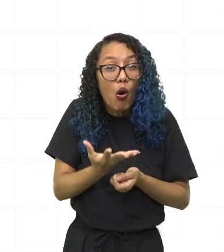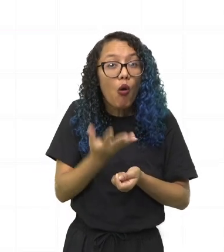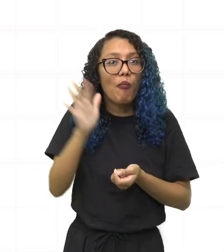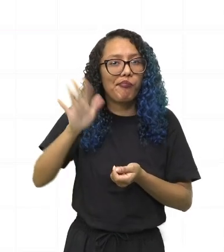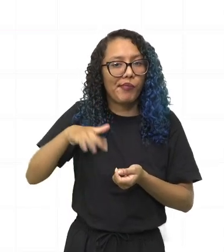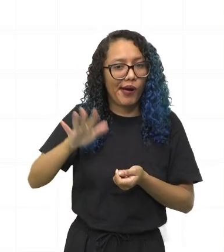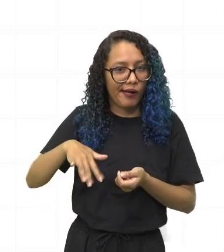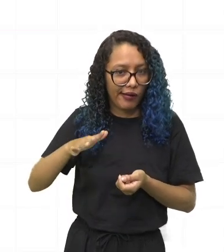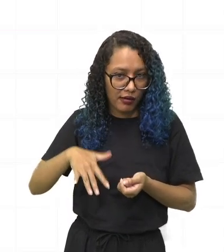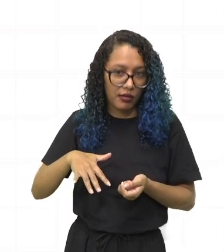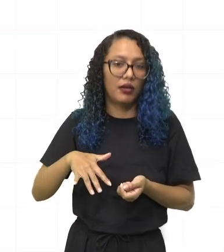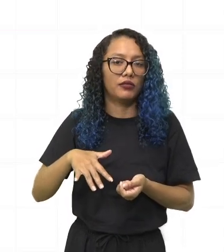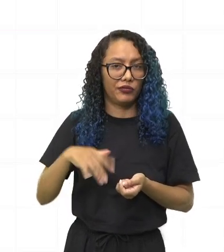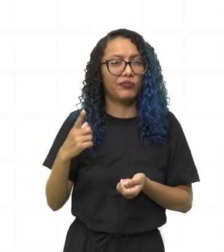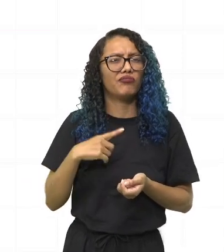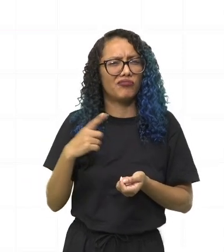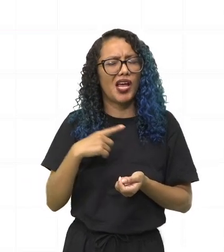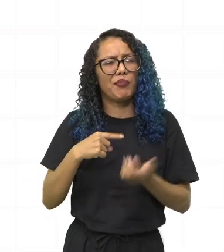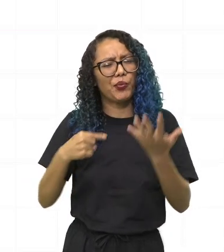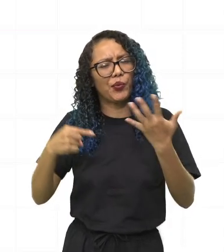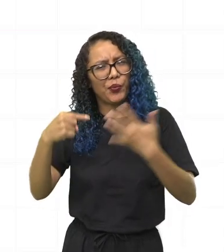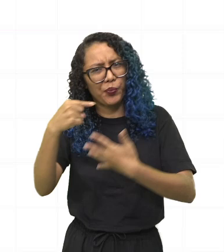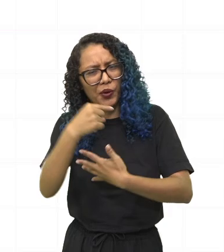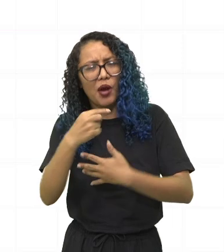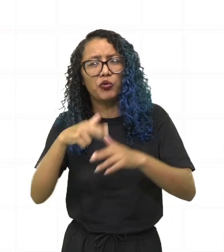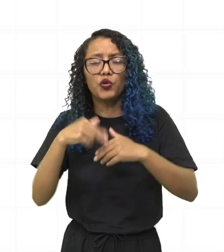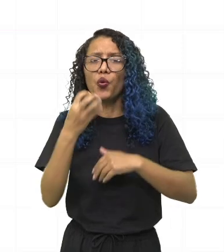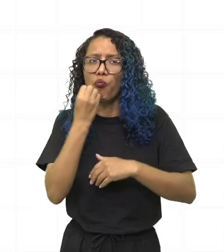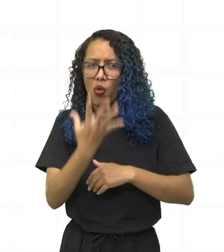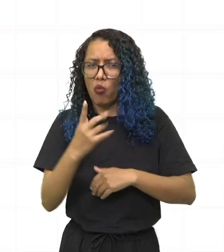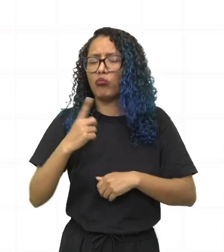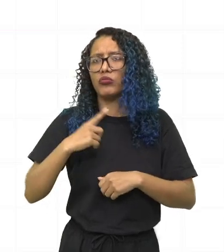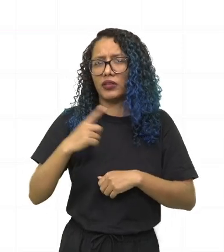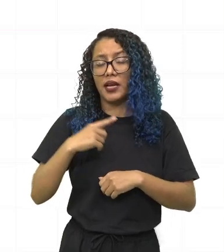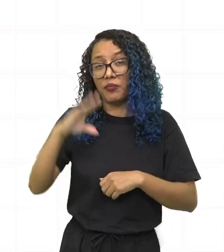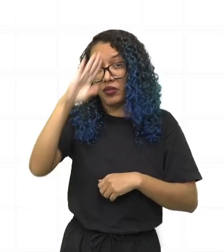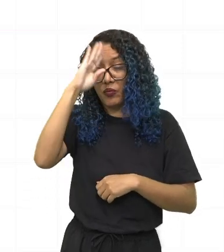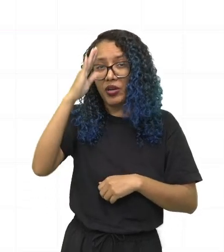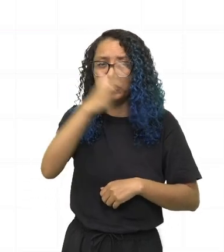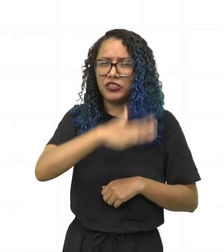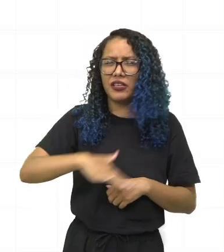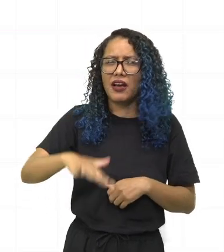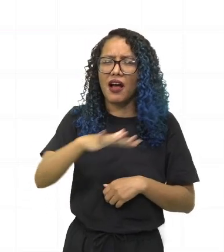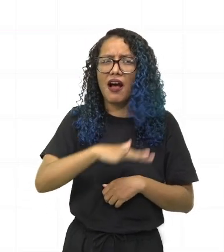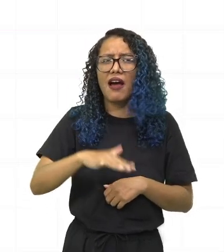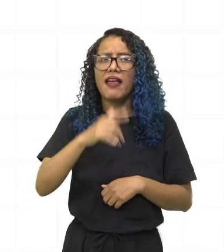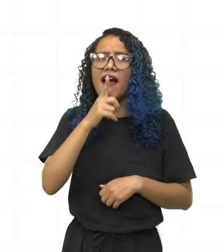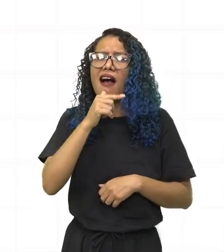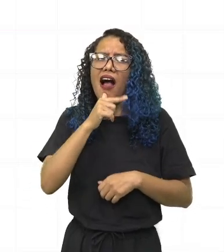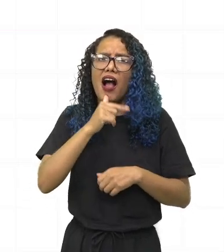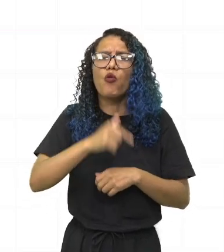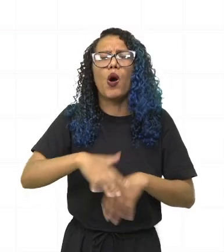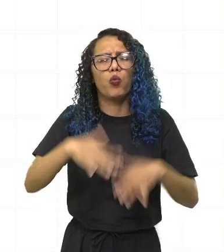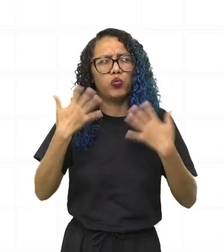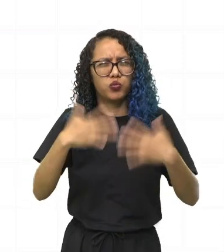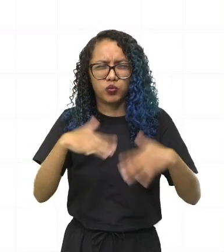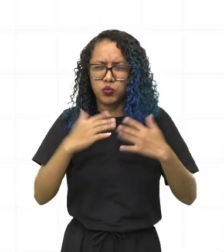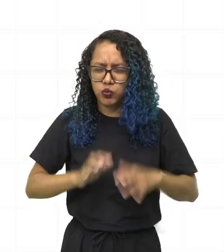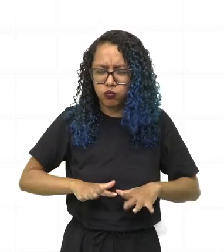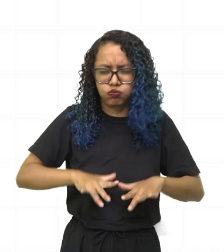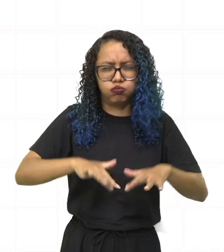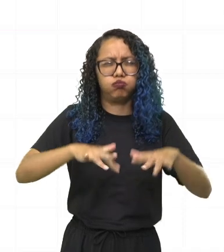Ela tem as suas vantagens, né? Especialmente em áreas com recursos hídricos abundantes, como na